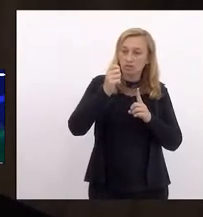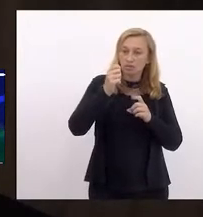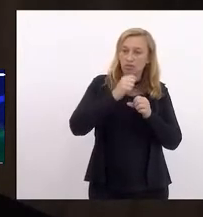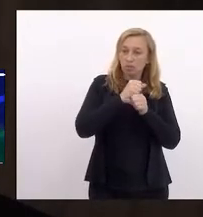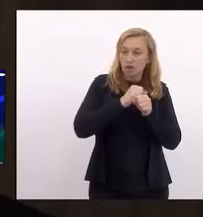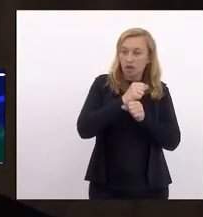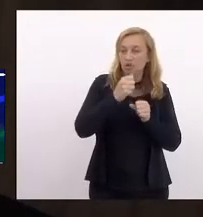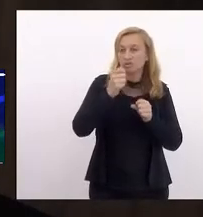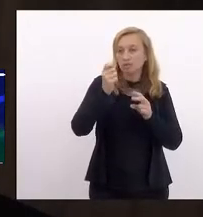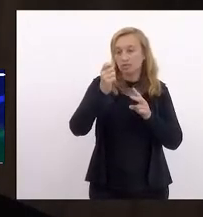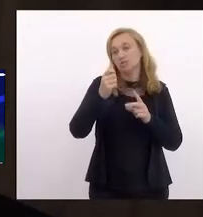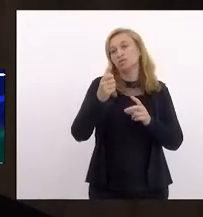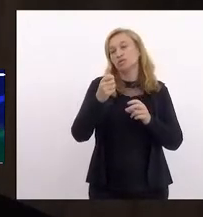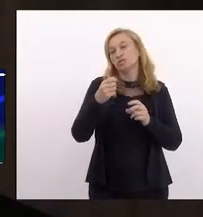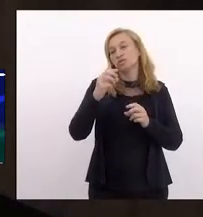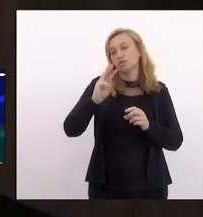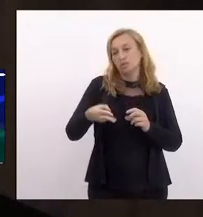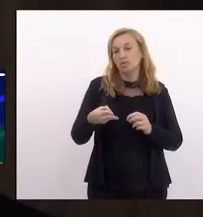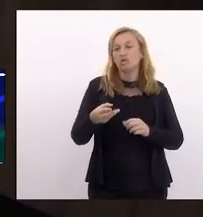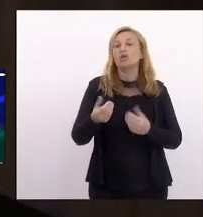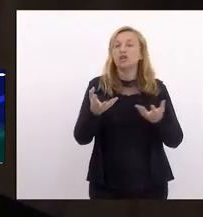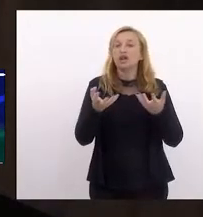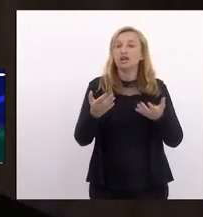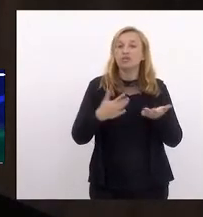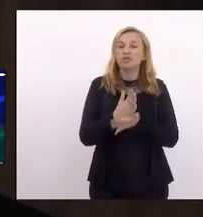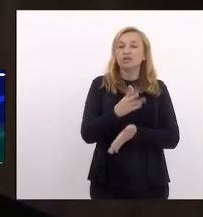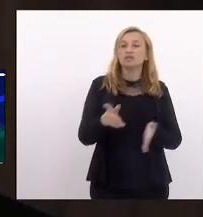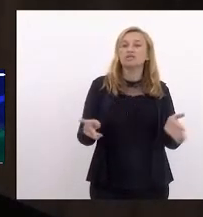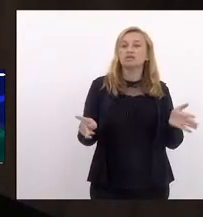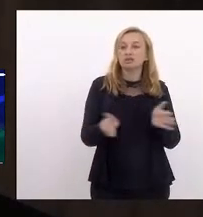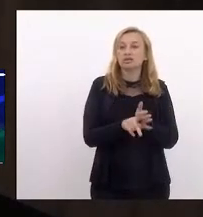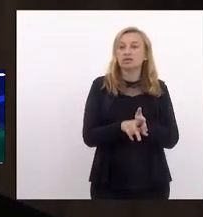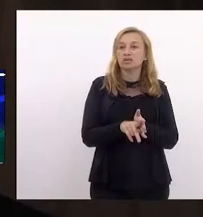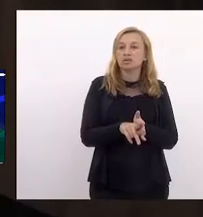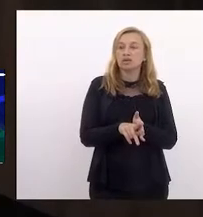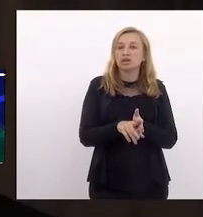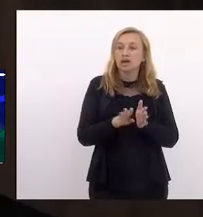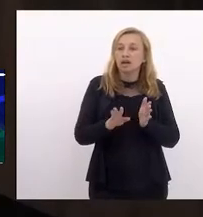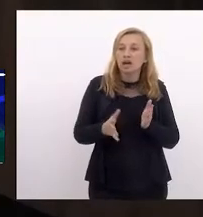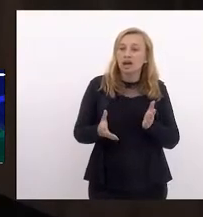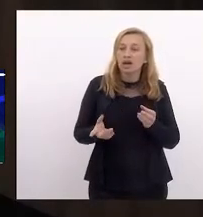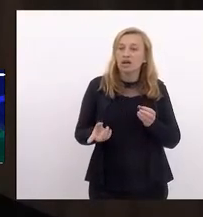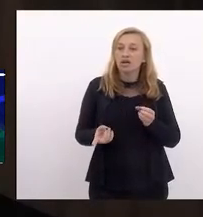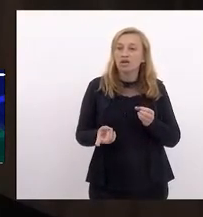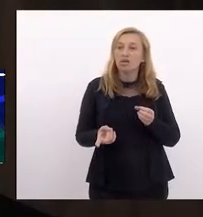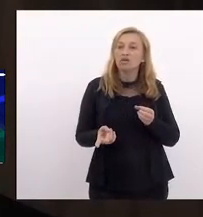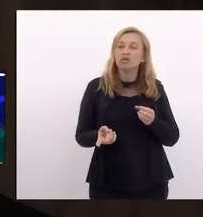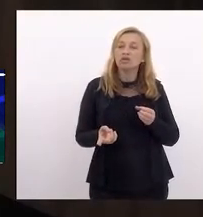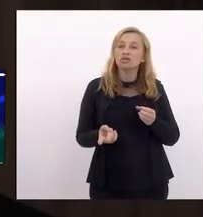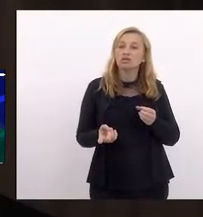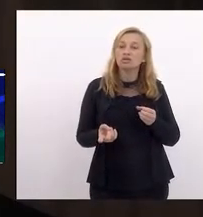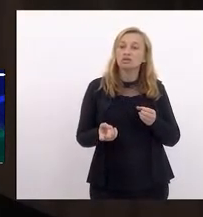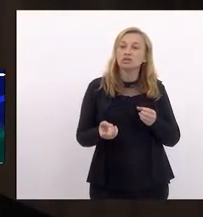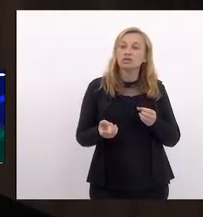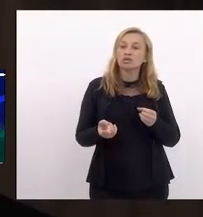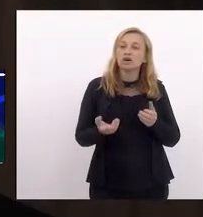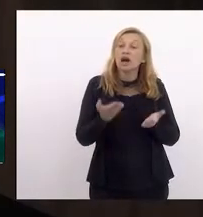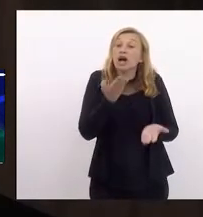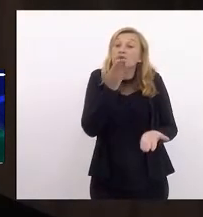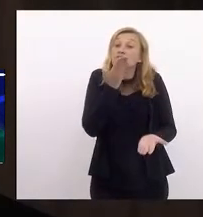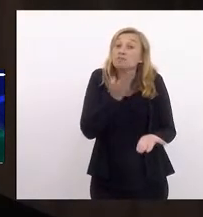ano nós queremos não aprovação desse projeto recuperar as perdas